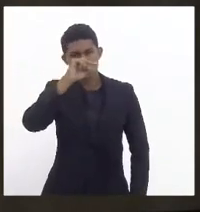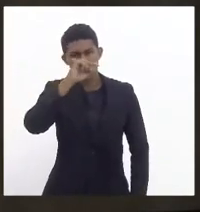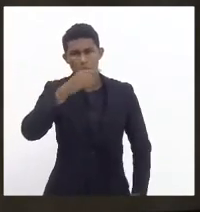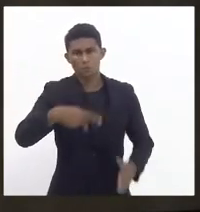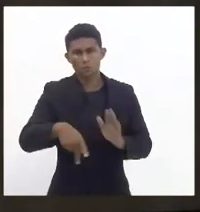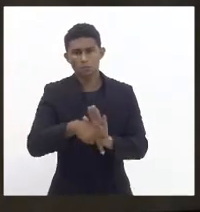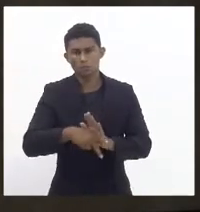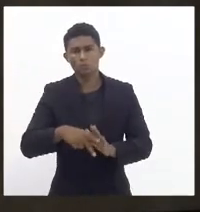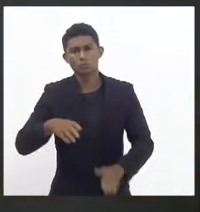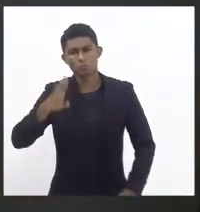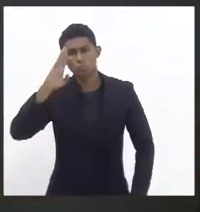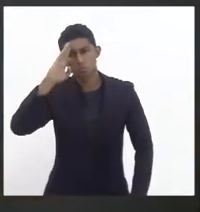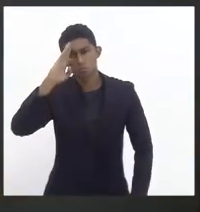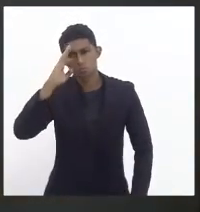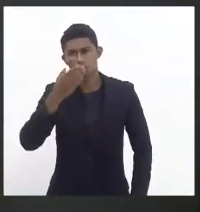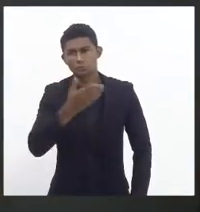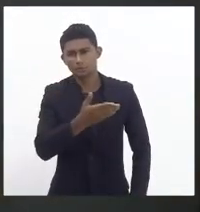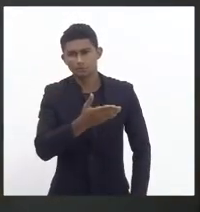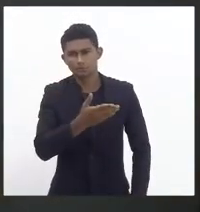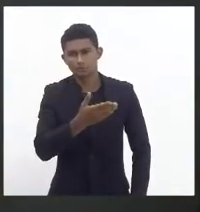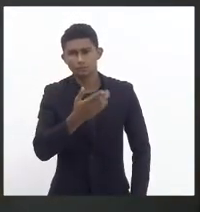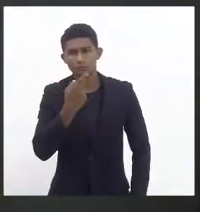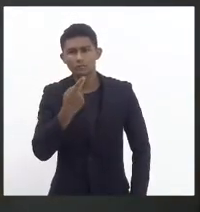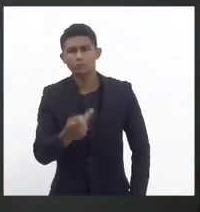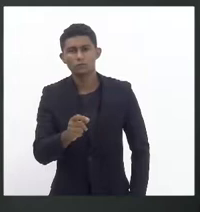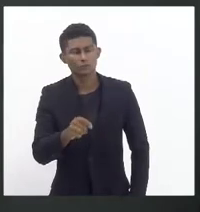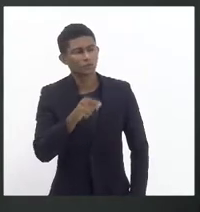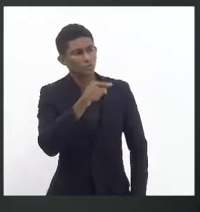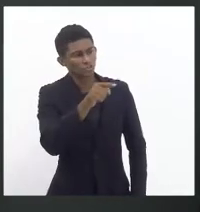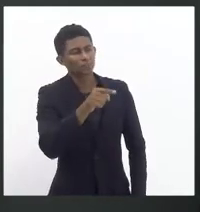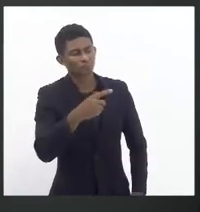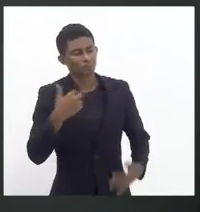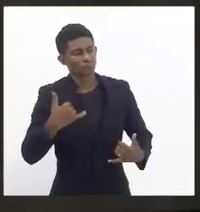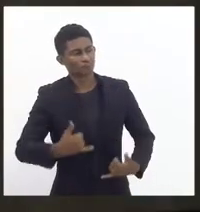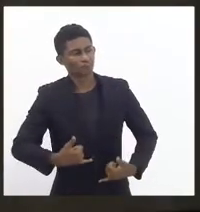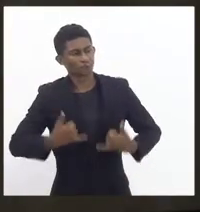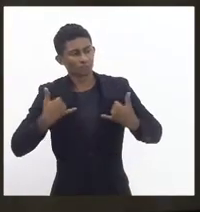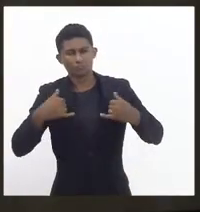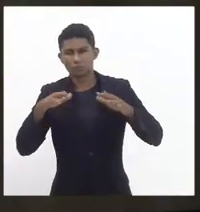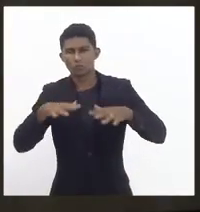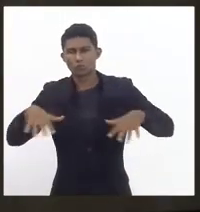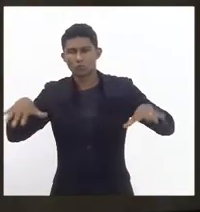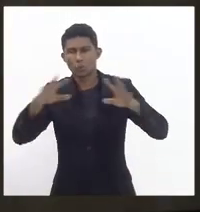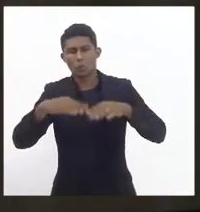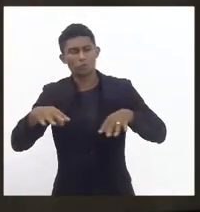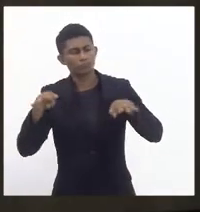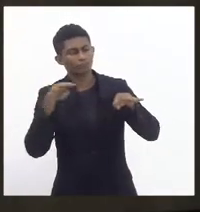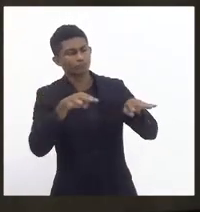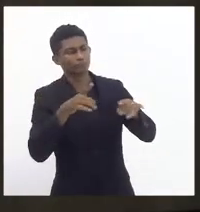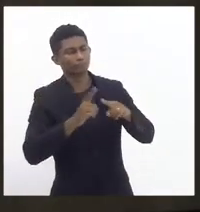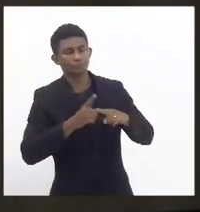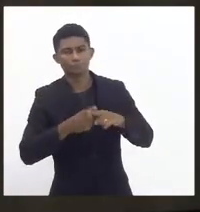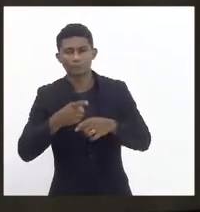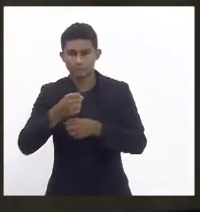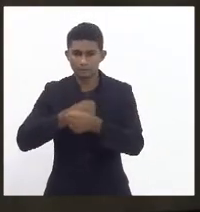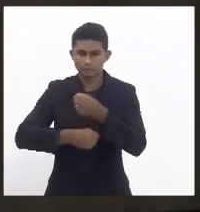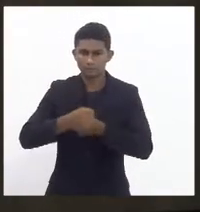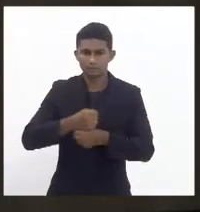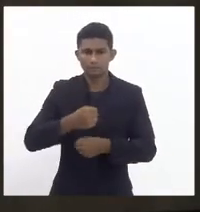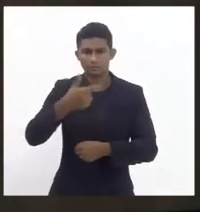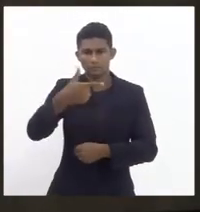exército faço uso da palavra dos Santos para te honrar e homenagear perante a todos porque em 2016